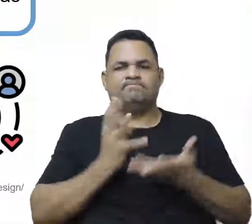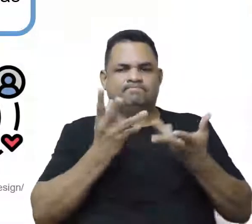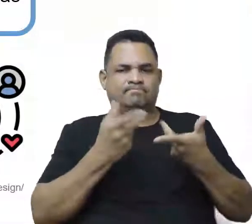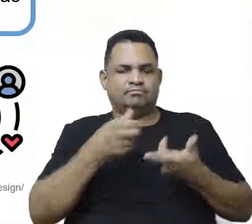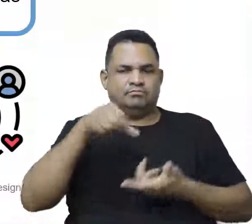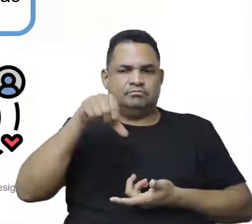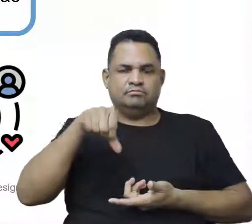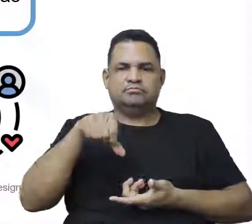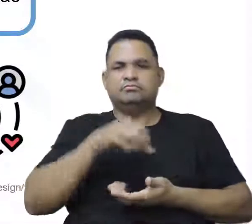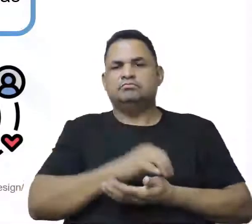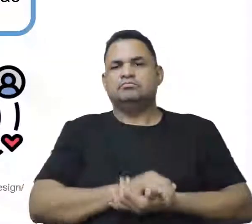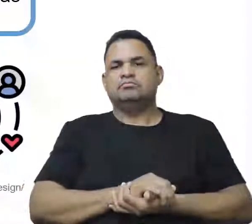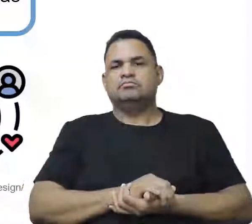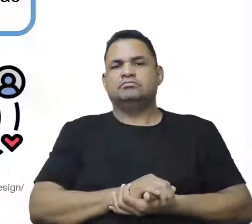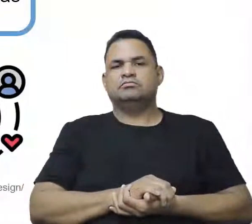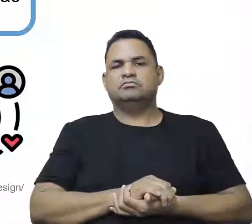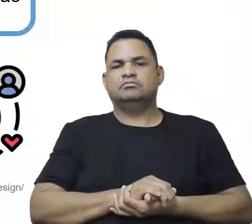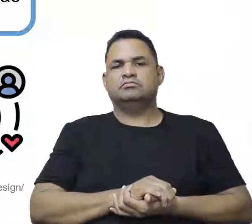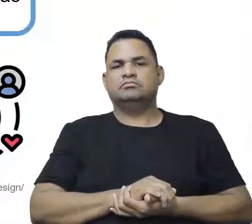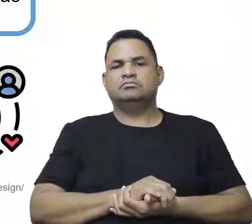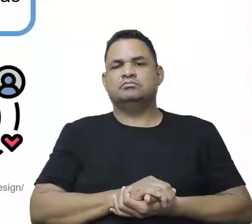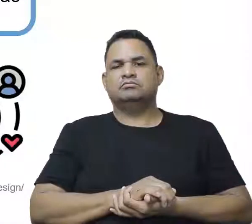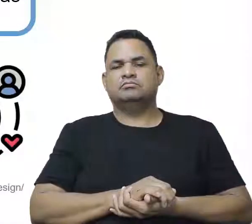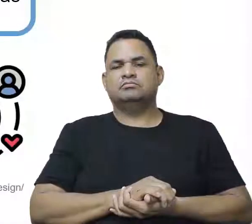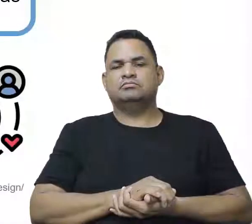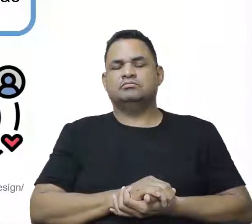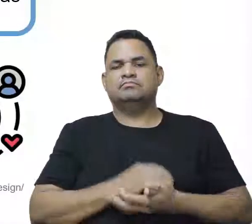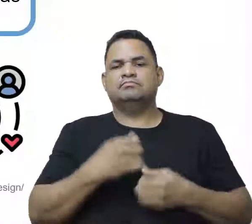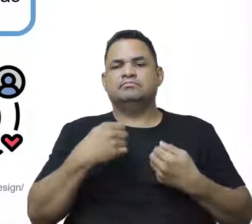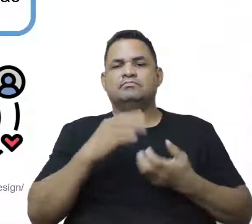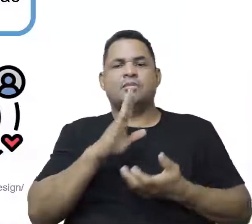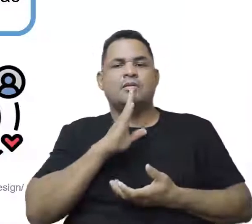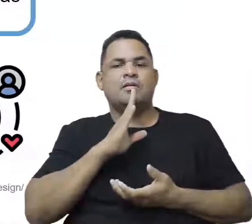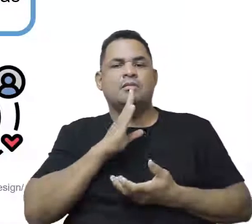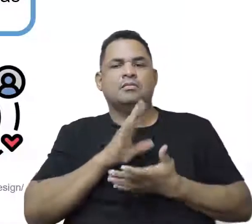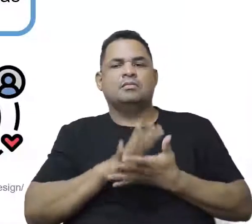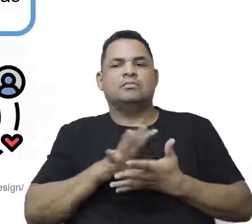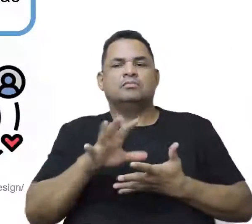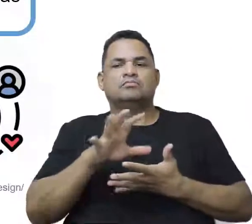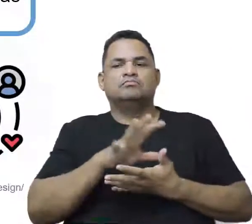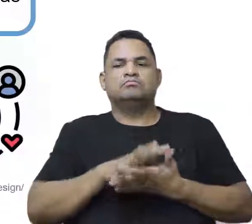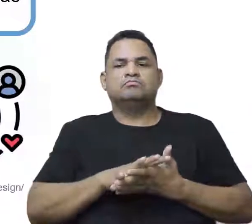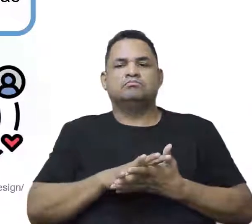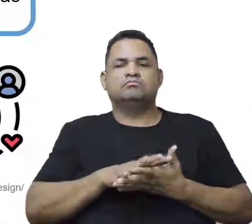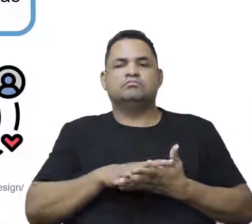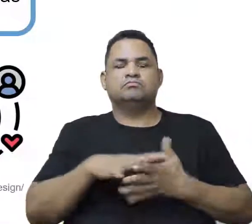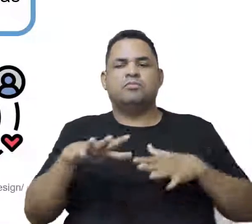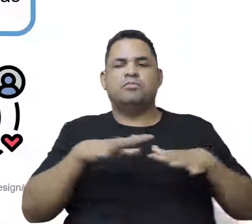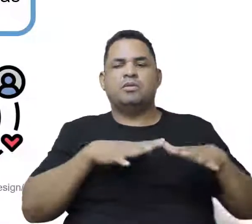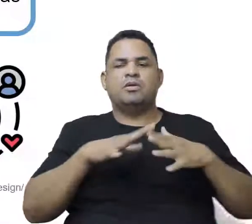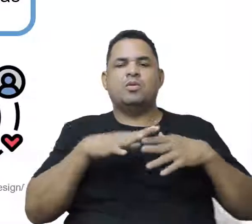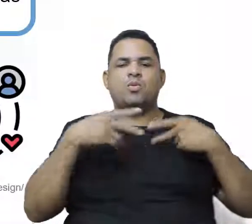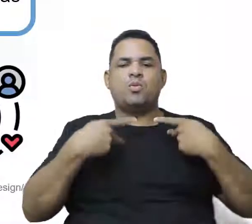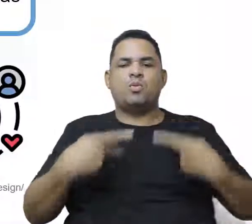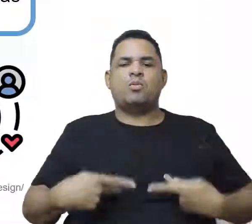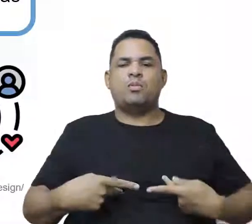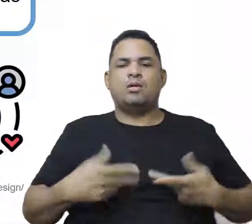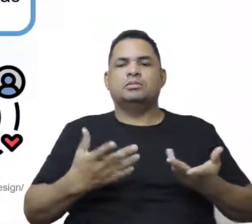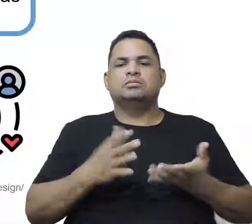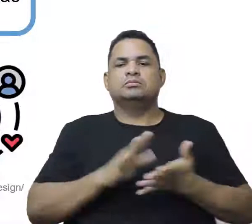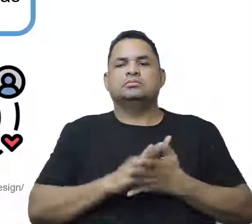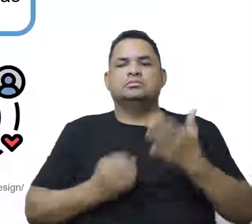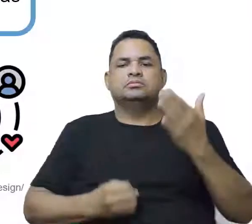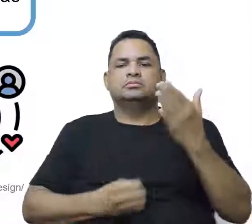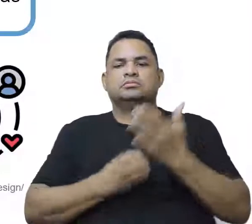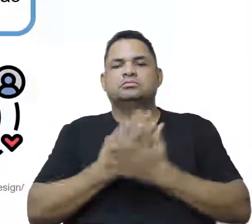9, professora Iris. A habilidade 9 diz que deve-se reconhecer as manifestações corporais de